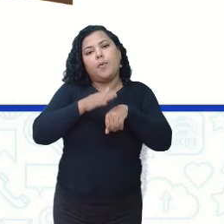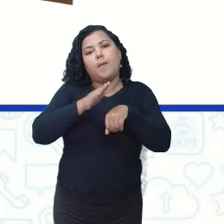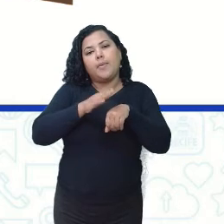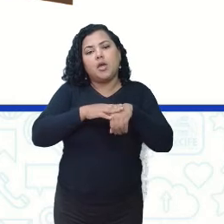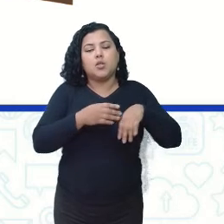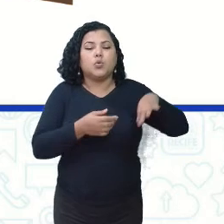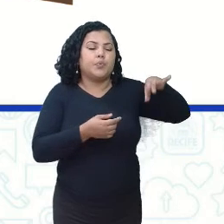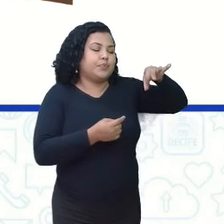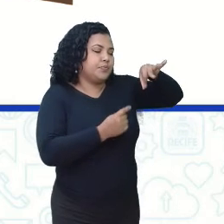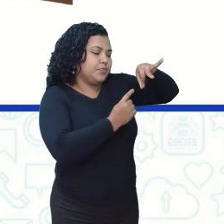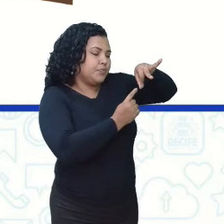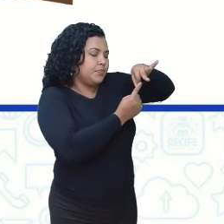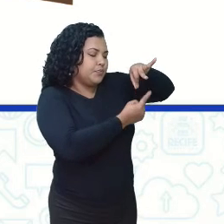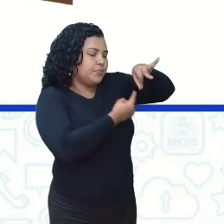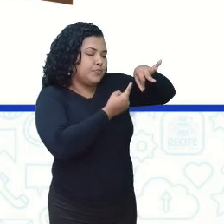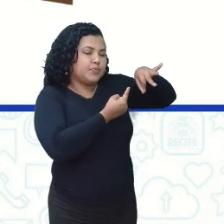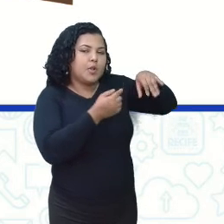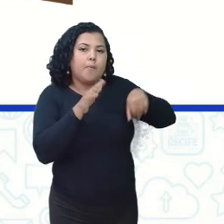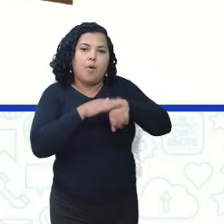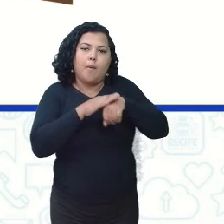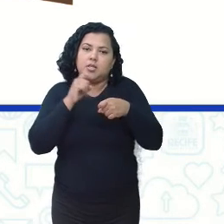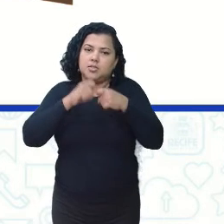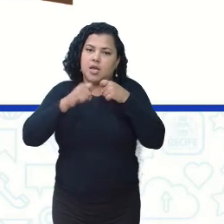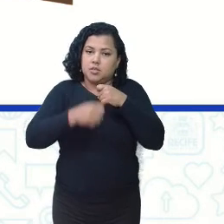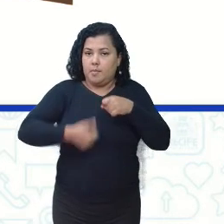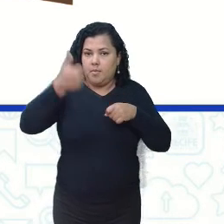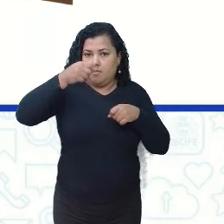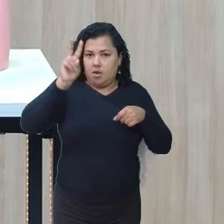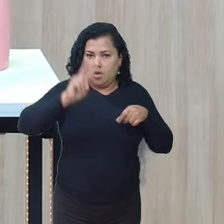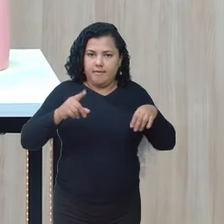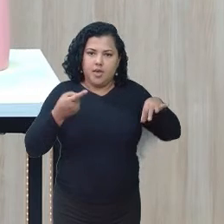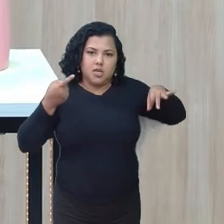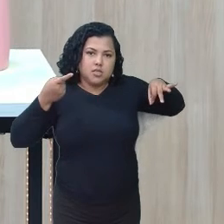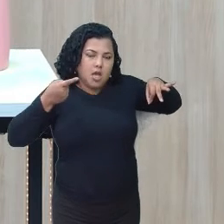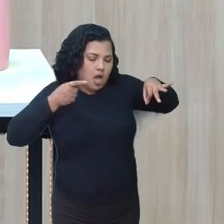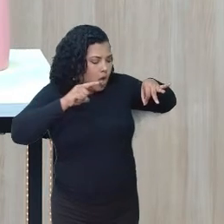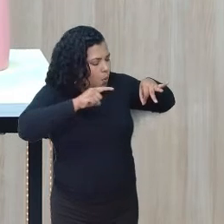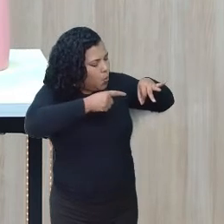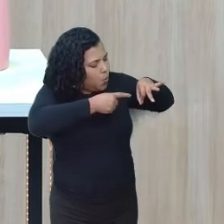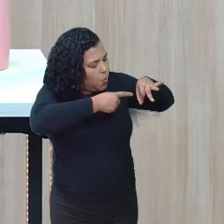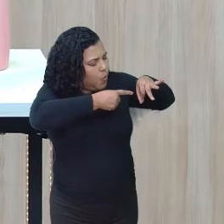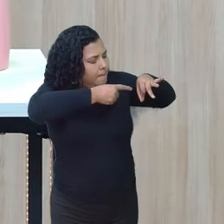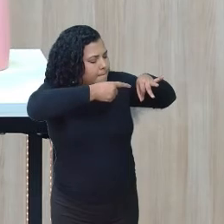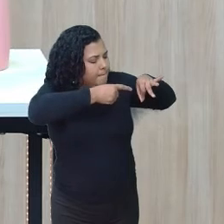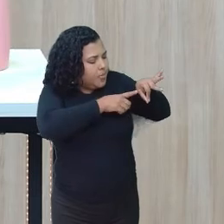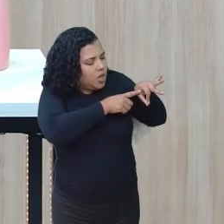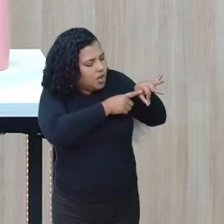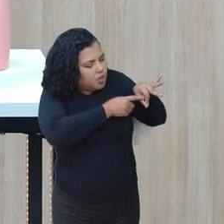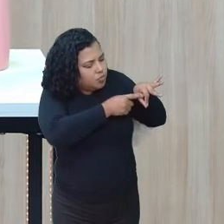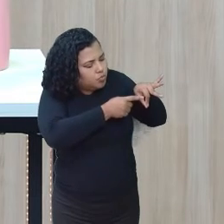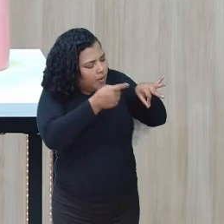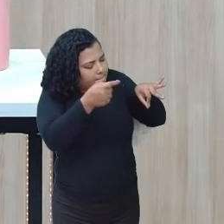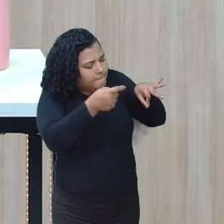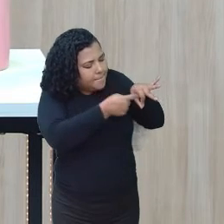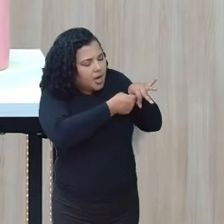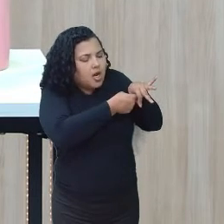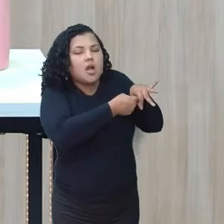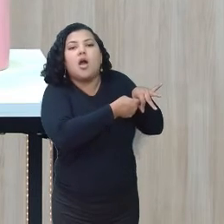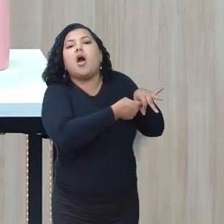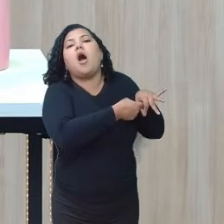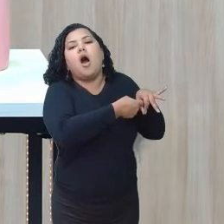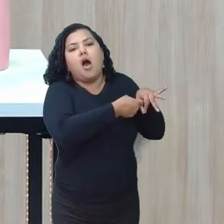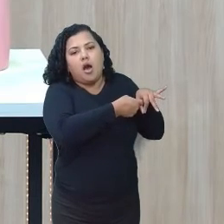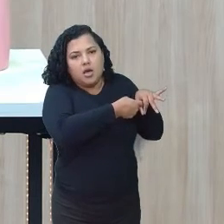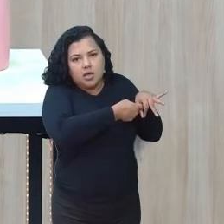sexual, o ímen sofre uma ruptura. No momento do primeiro ato sexual, da adolescente,